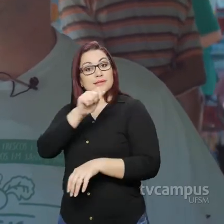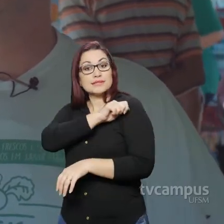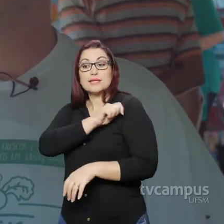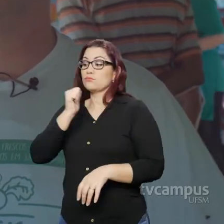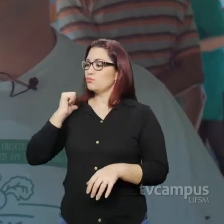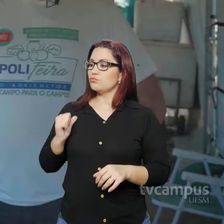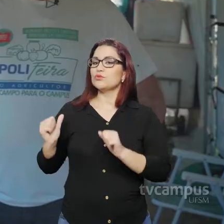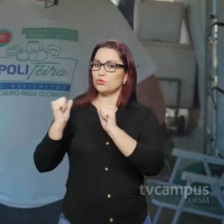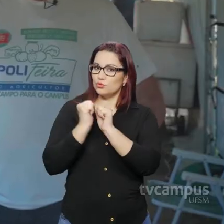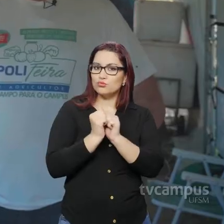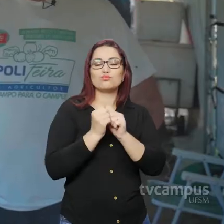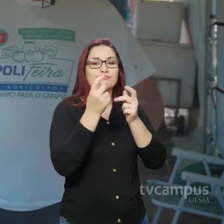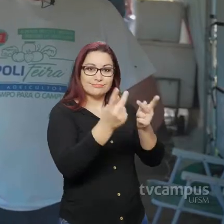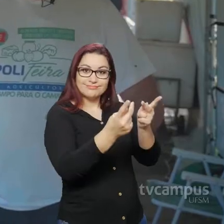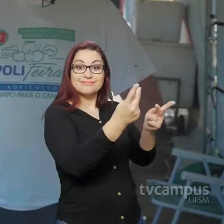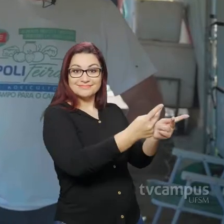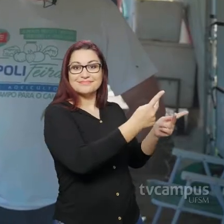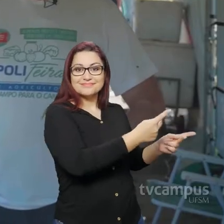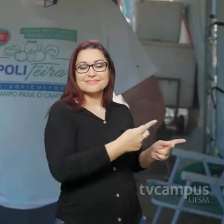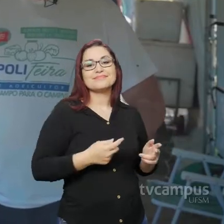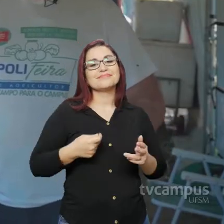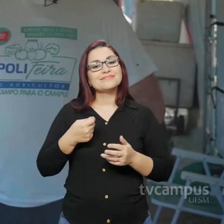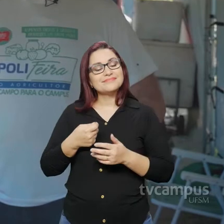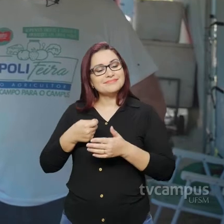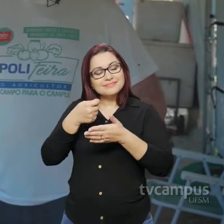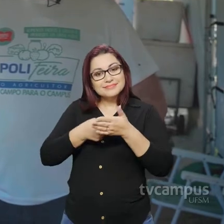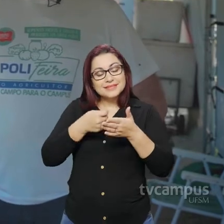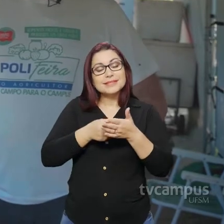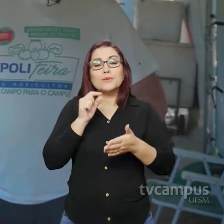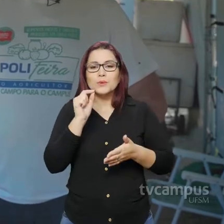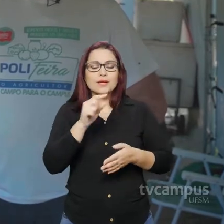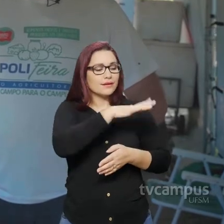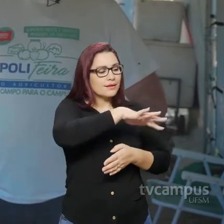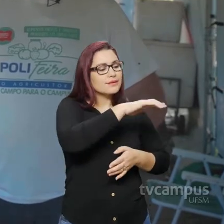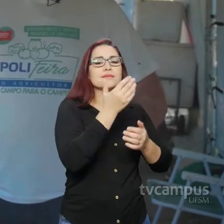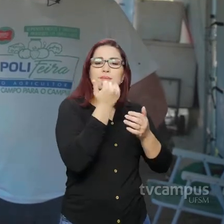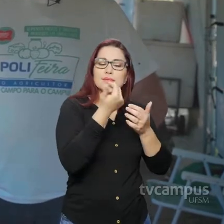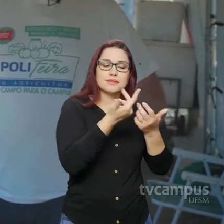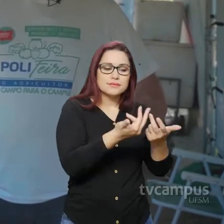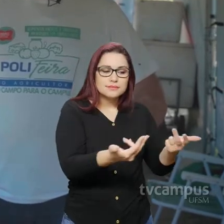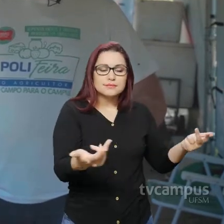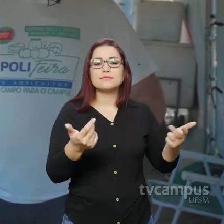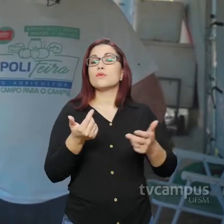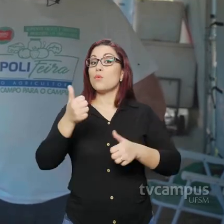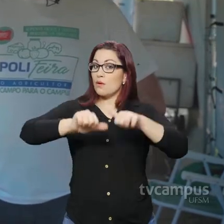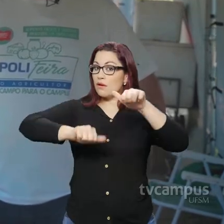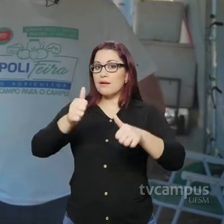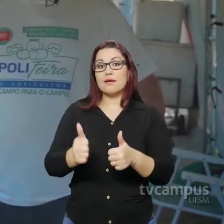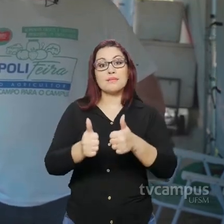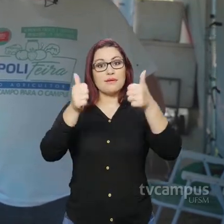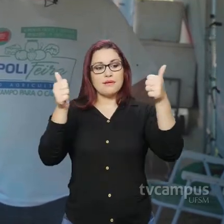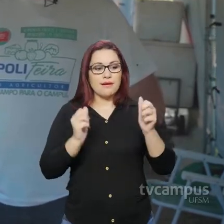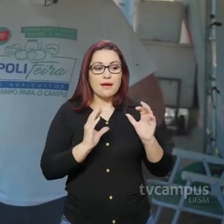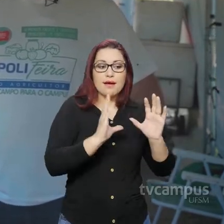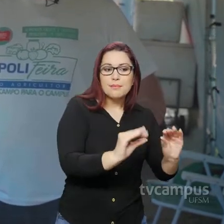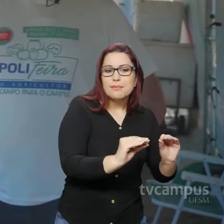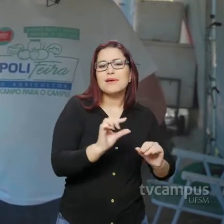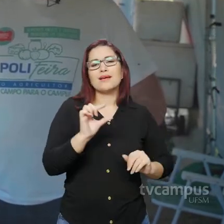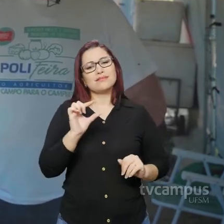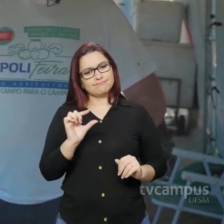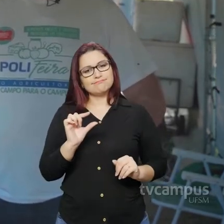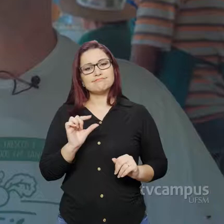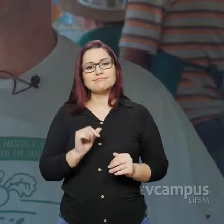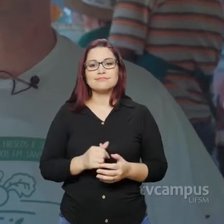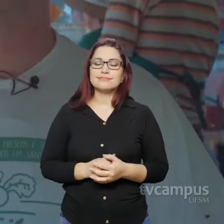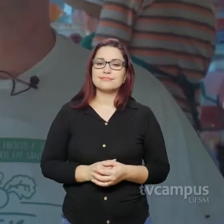a qualidade do alimento com o mínimo de intervenção, que o processo seja o mais natural possível, sem